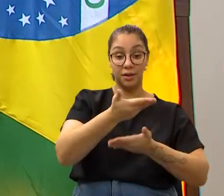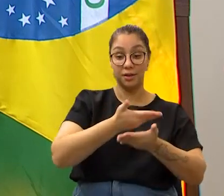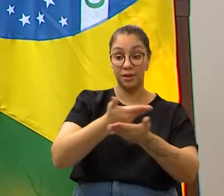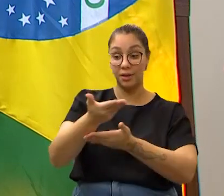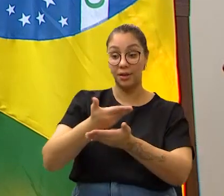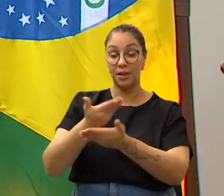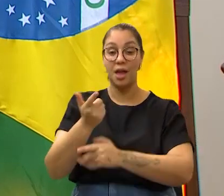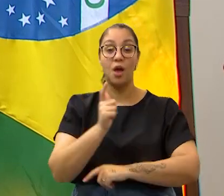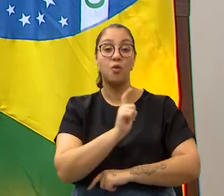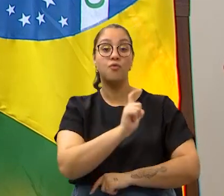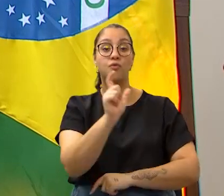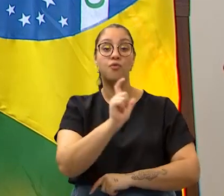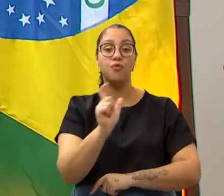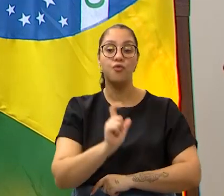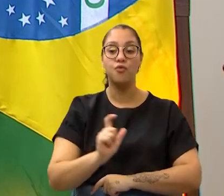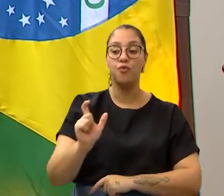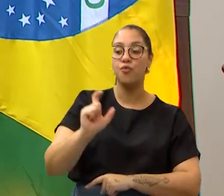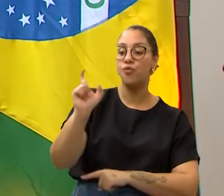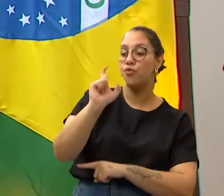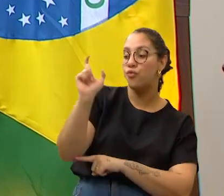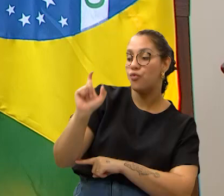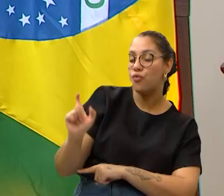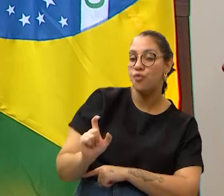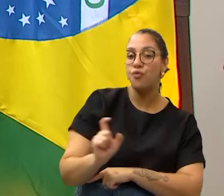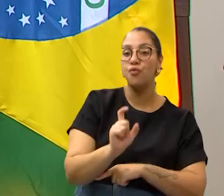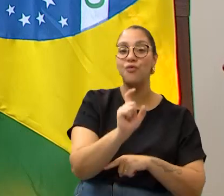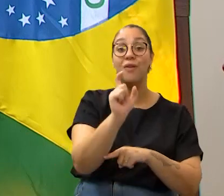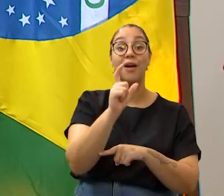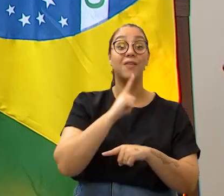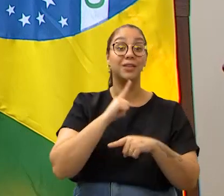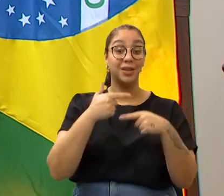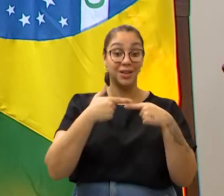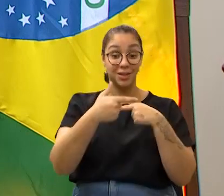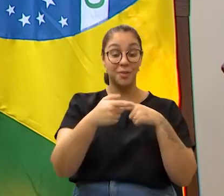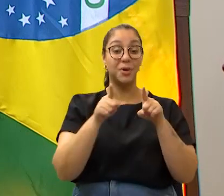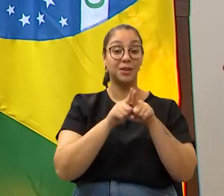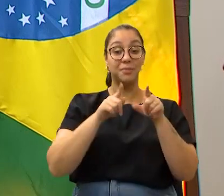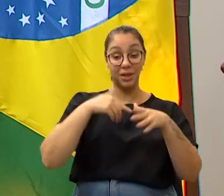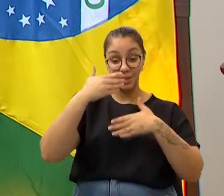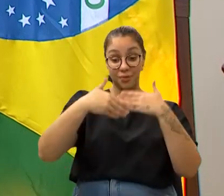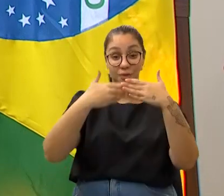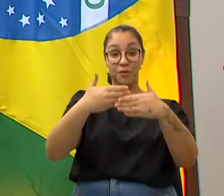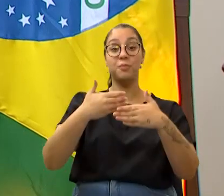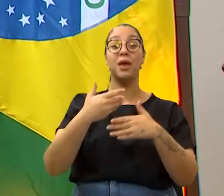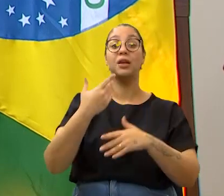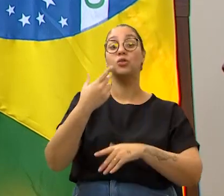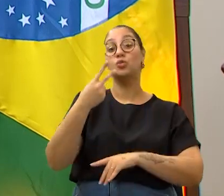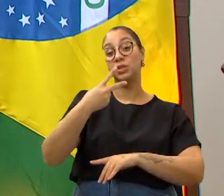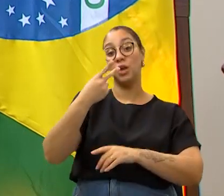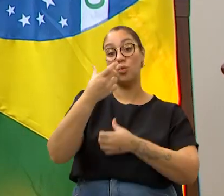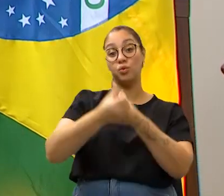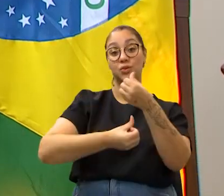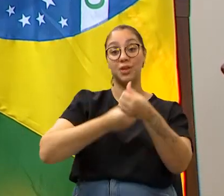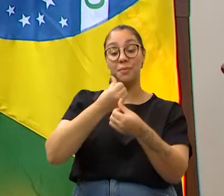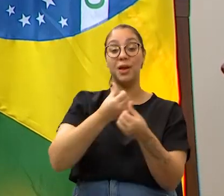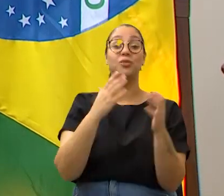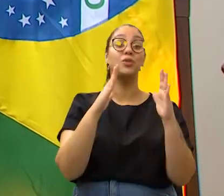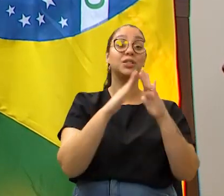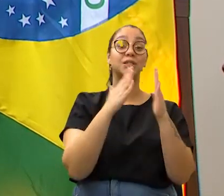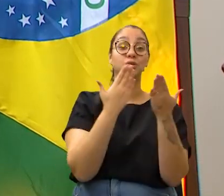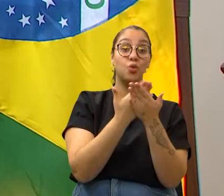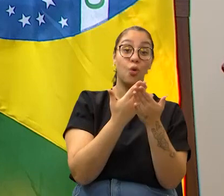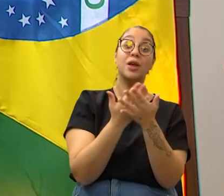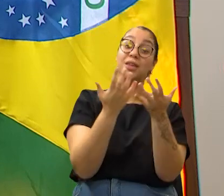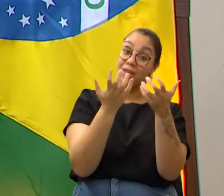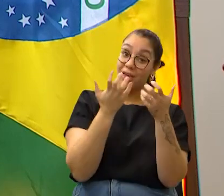envolver grafitagem, e ela vai ser lançada na semana e vai ser desenvolvida ao longo de todo o segundo semestre, para